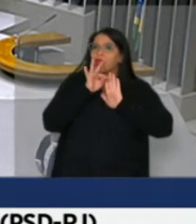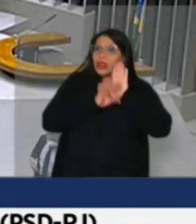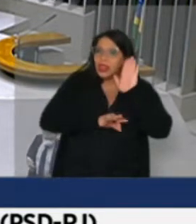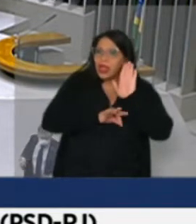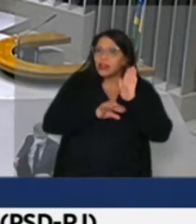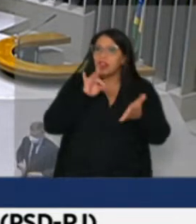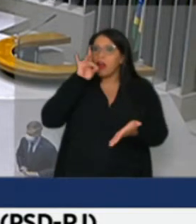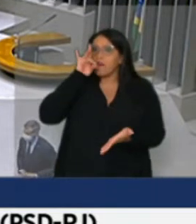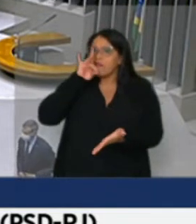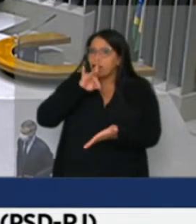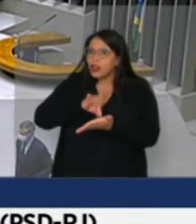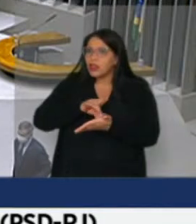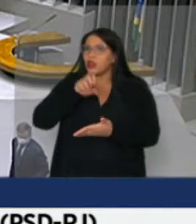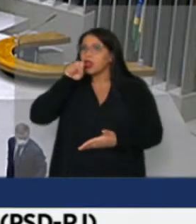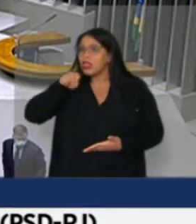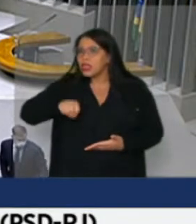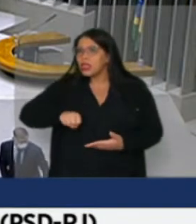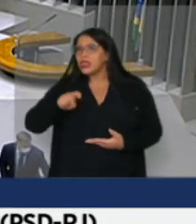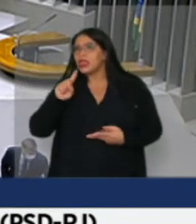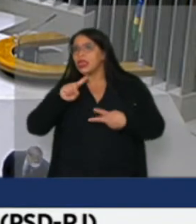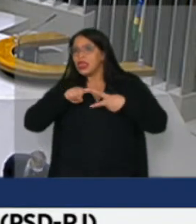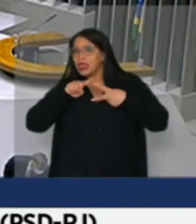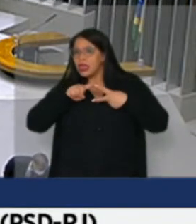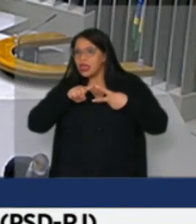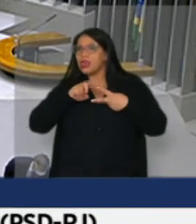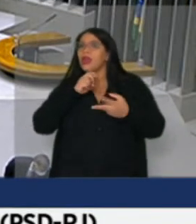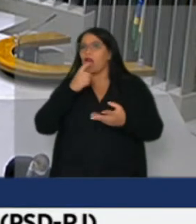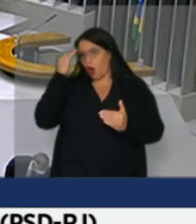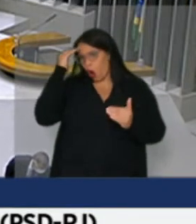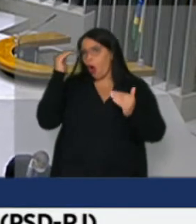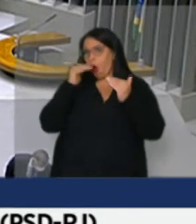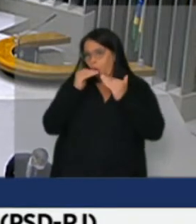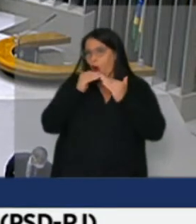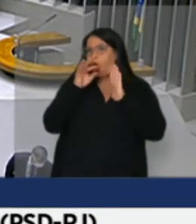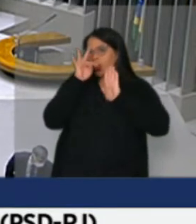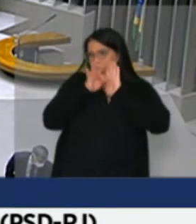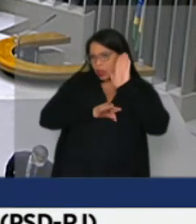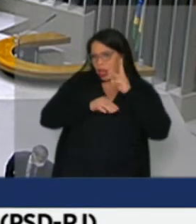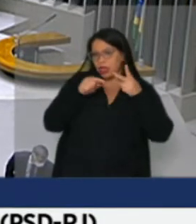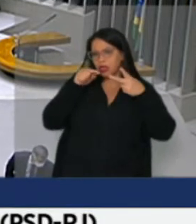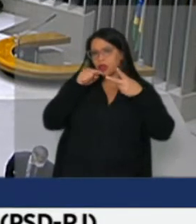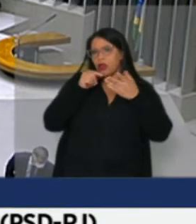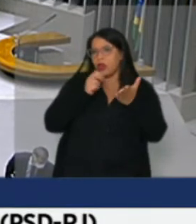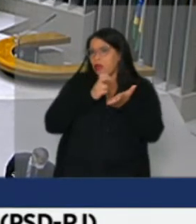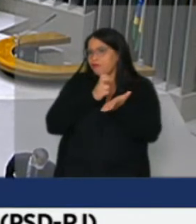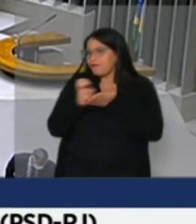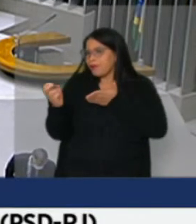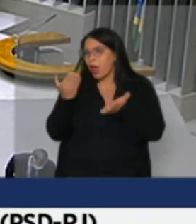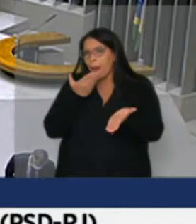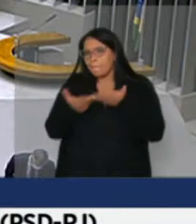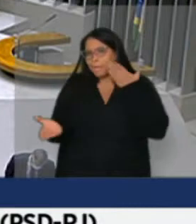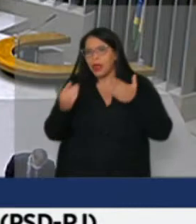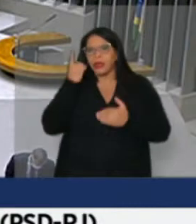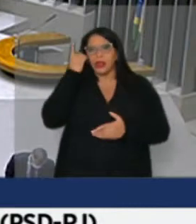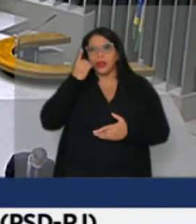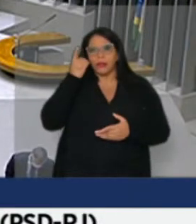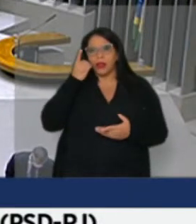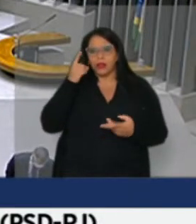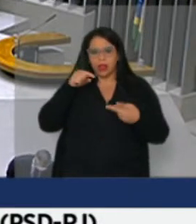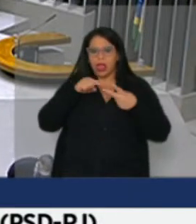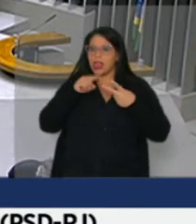votar sim, não e abstenção. Sim, concordam com o projeto de resolução e a cassação, a perda do mandato da deputada.